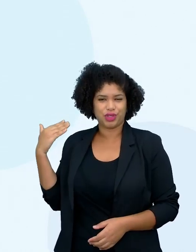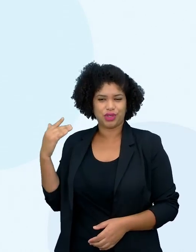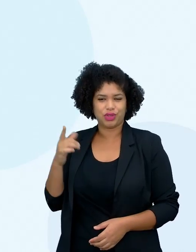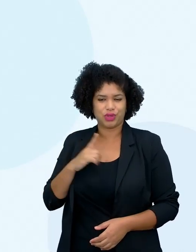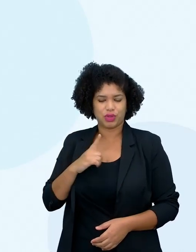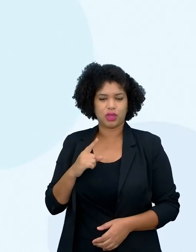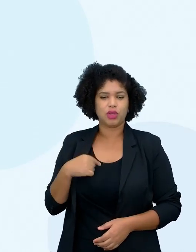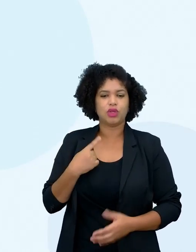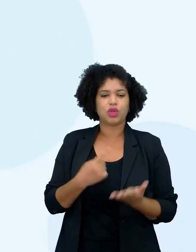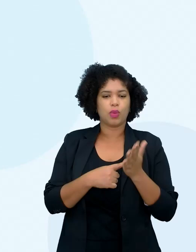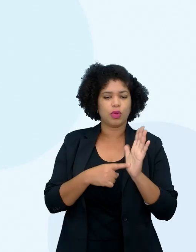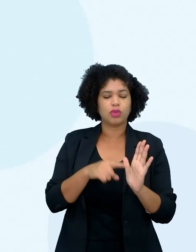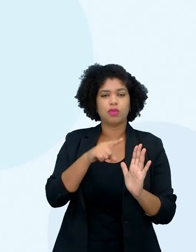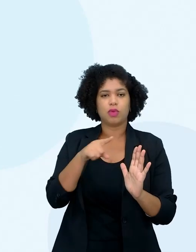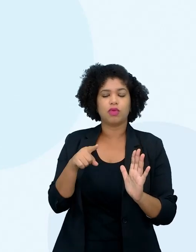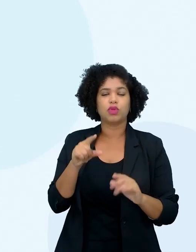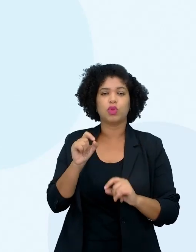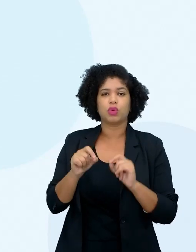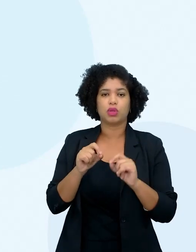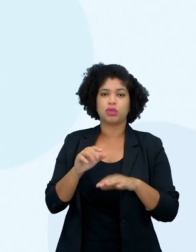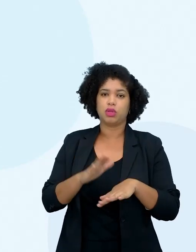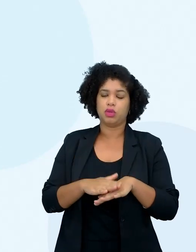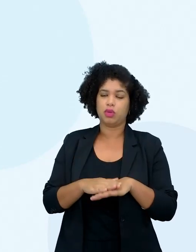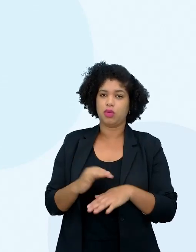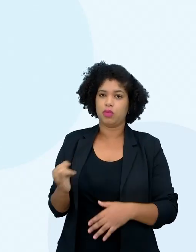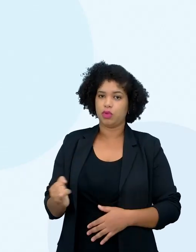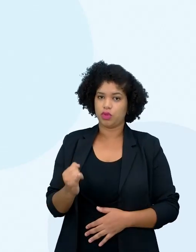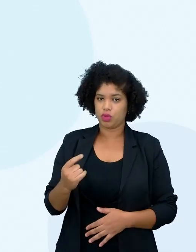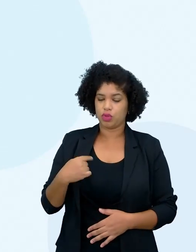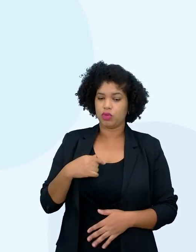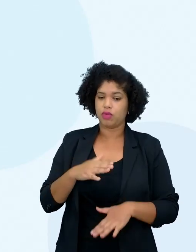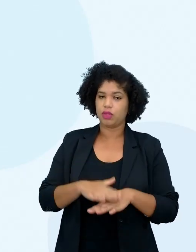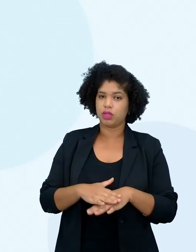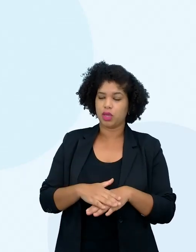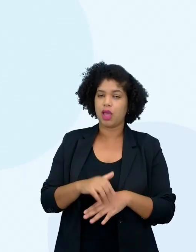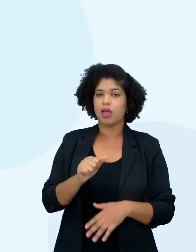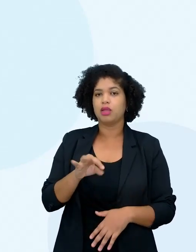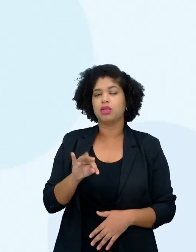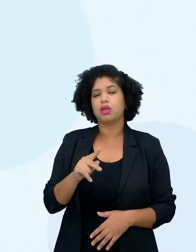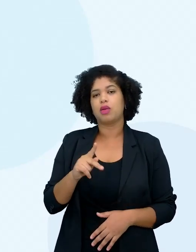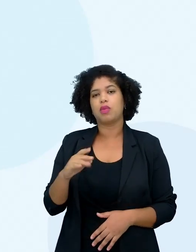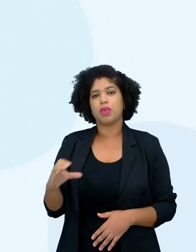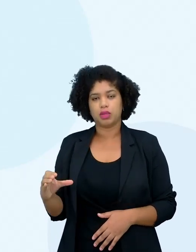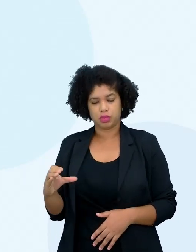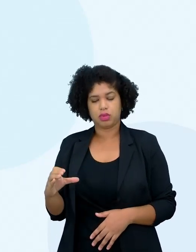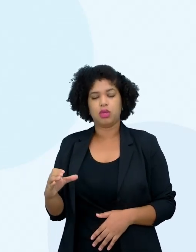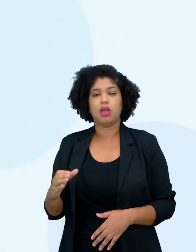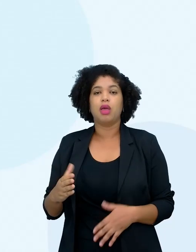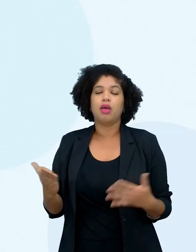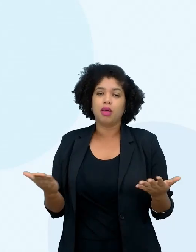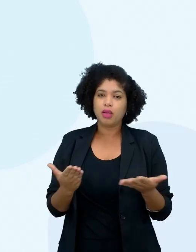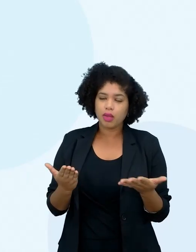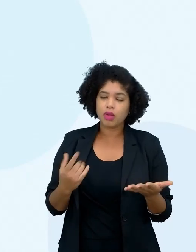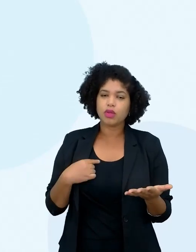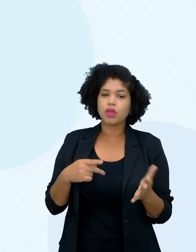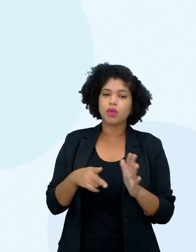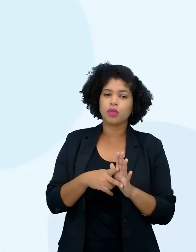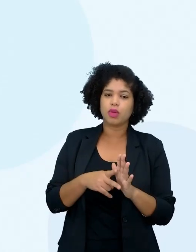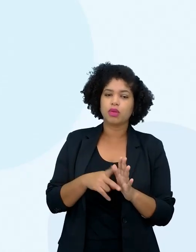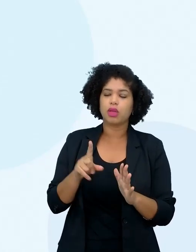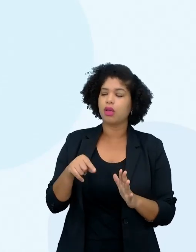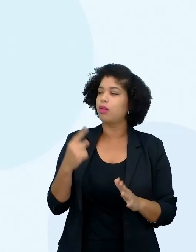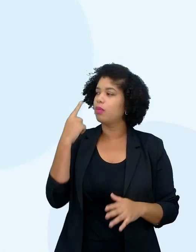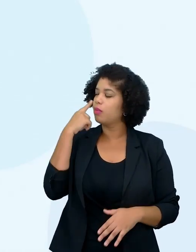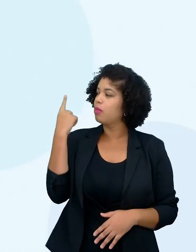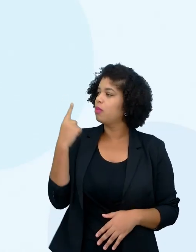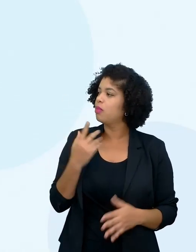mostramos a importância, elaboramos aqui uma pauta de TPC, E agora, esse programa Jovem Senador, ele está